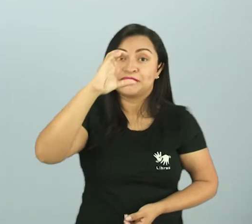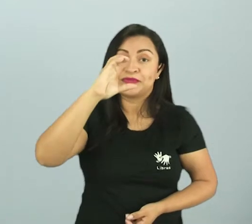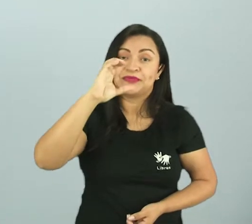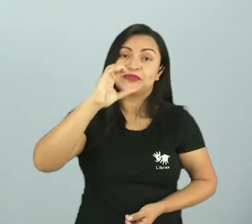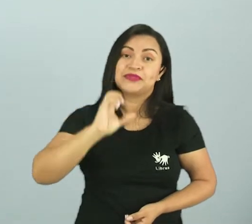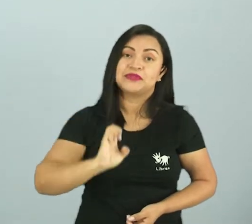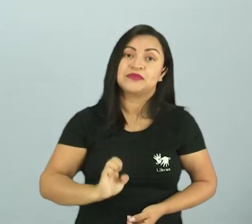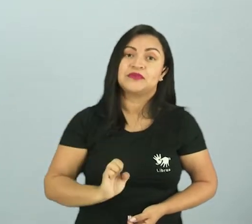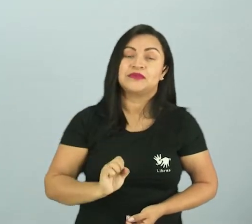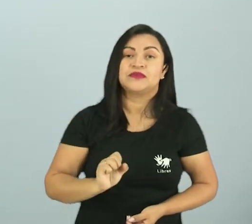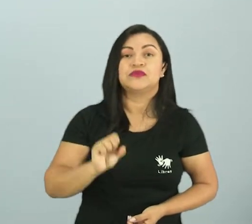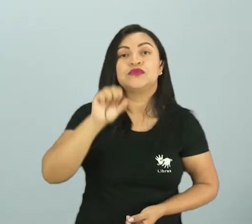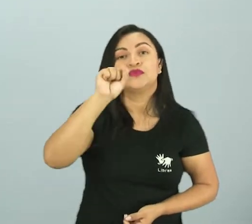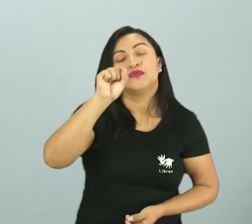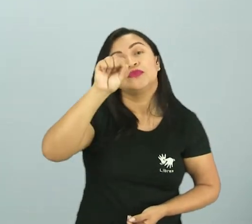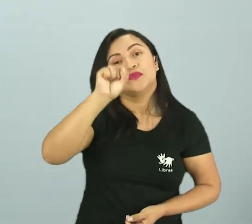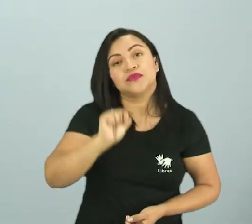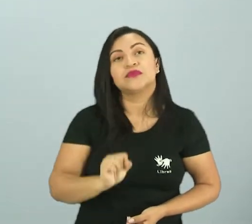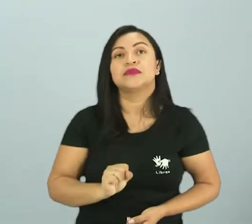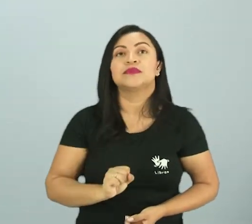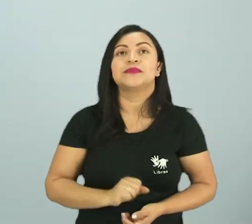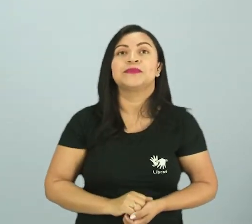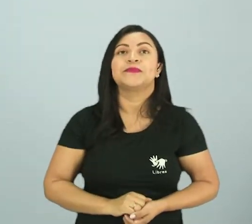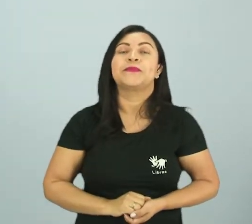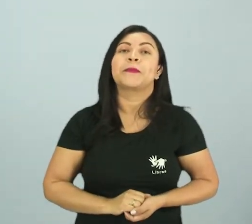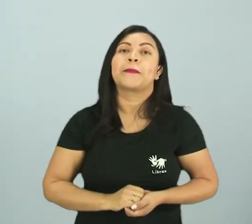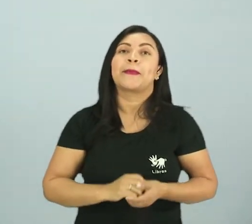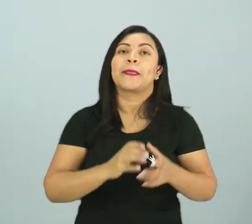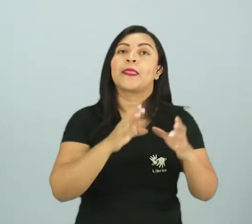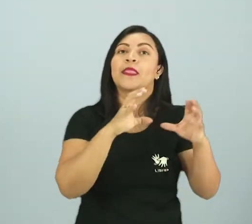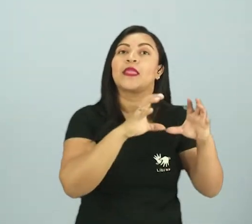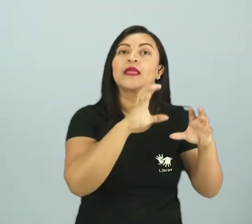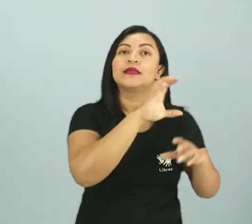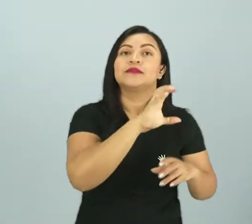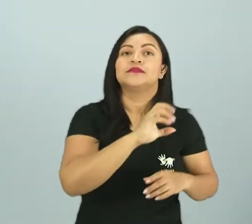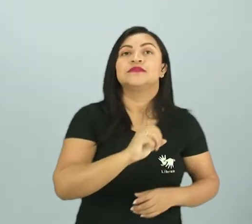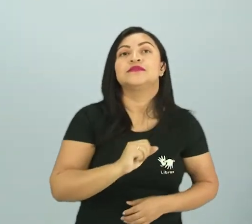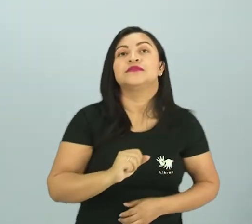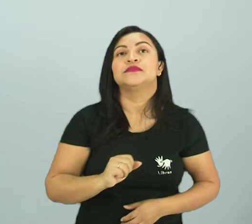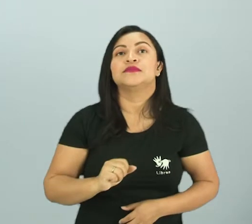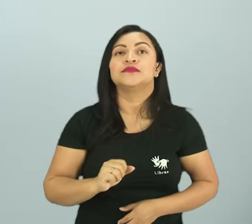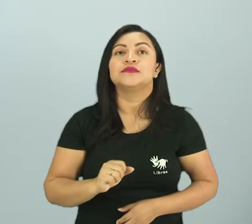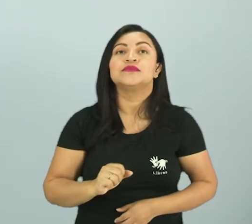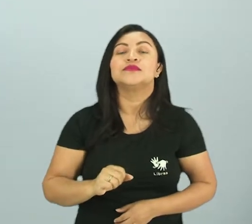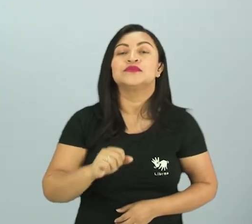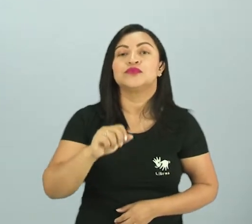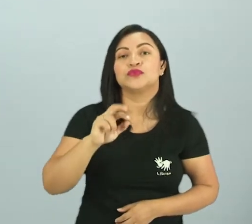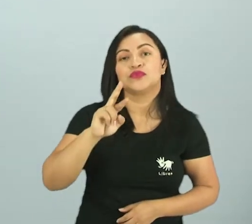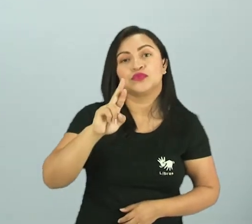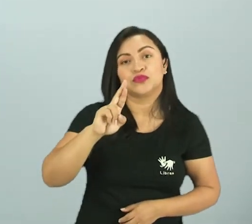Sul e o Sudeste. Região Norte, com área que corresponde a